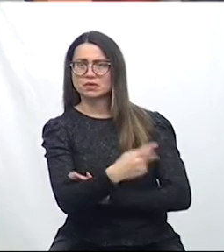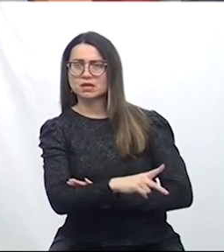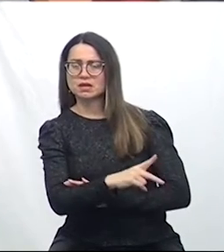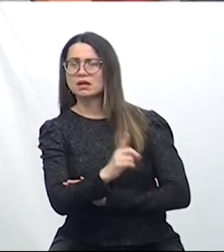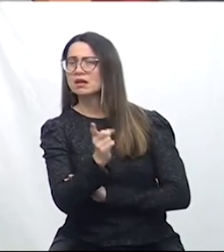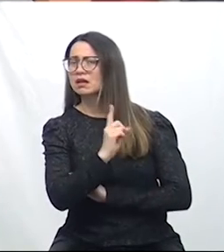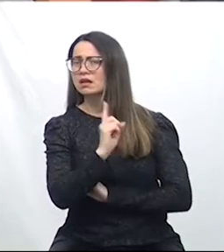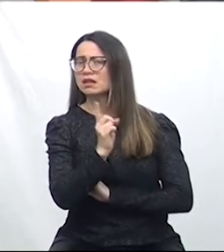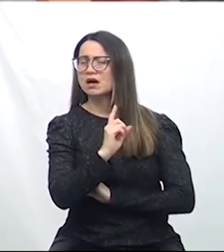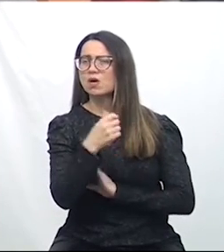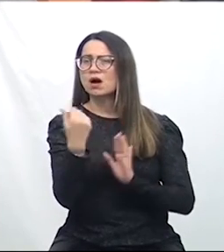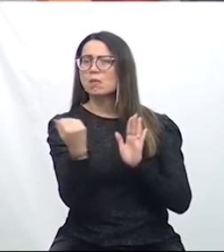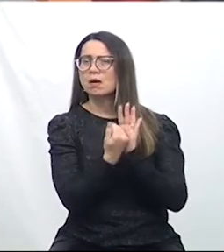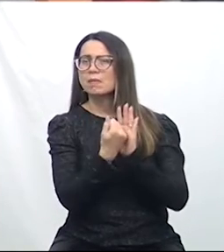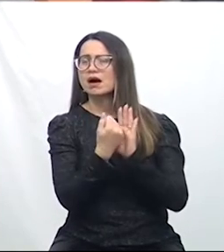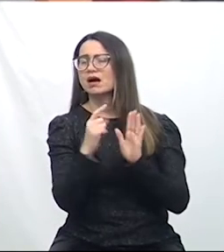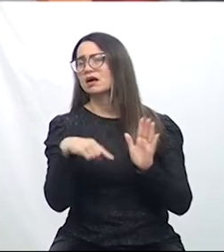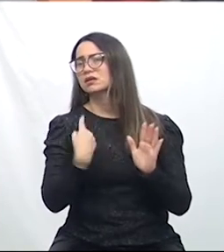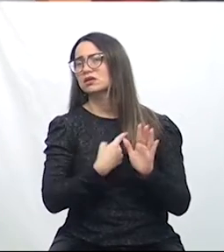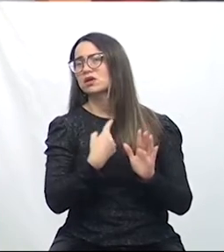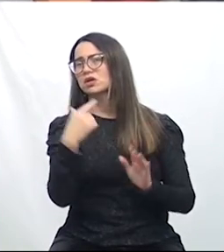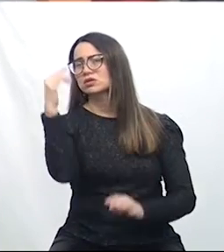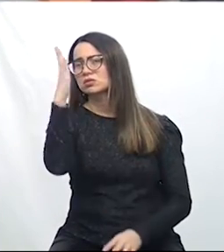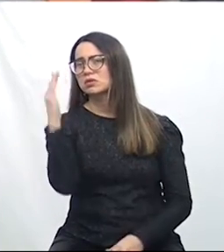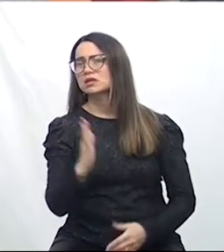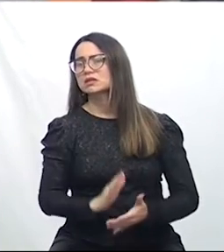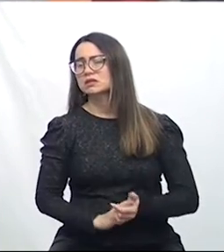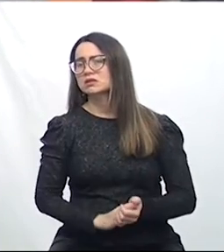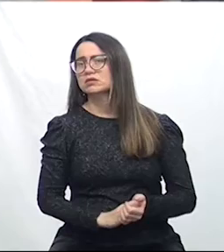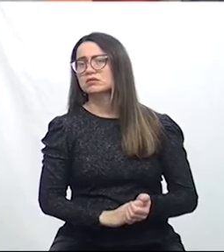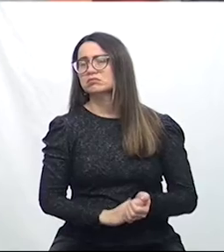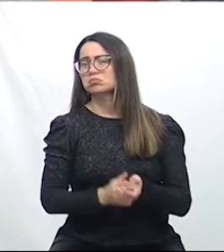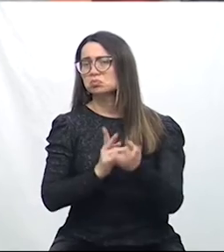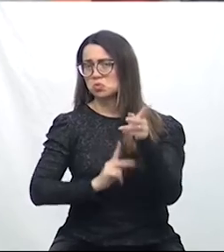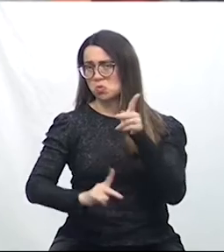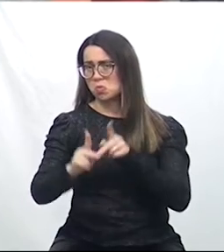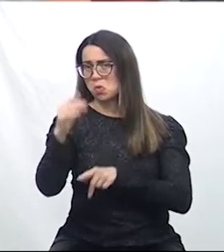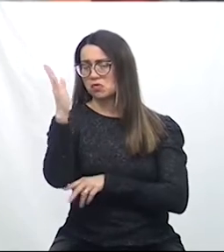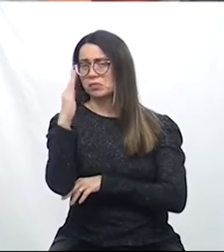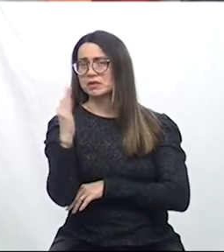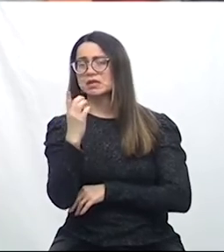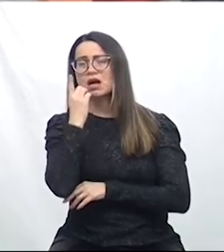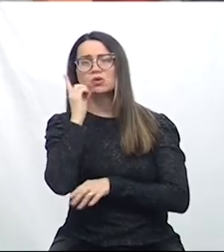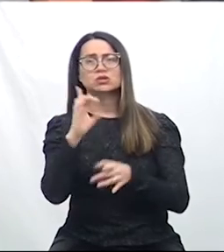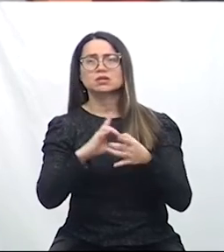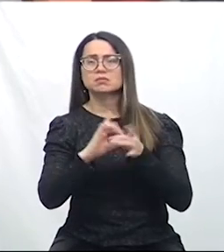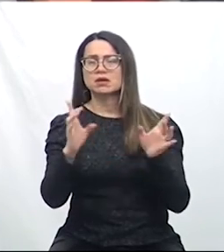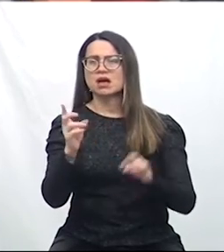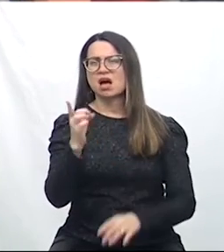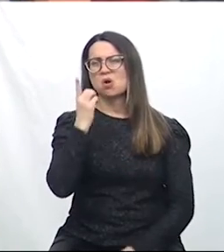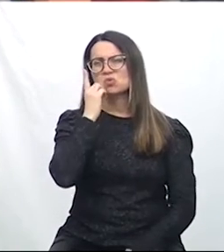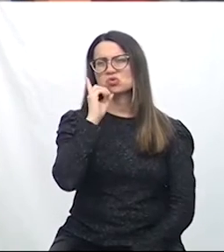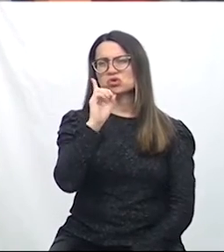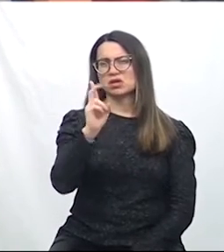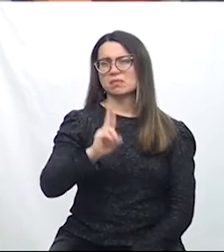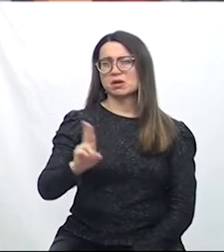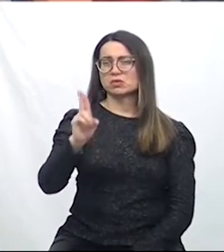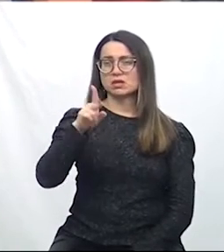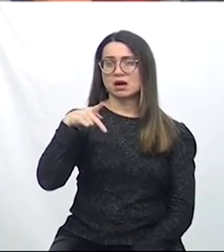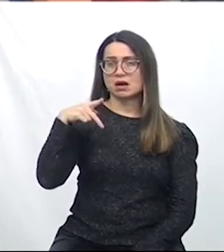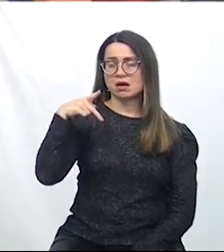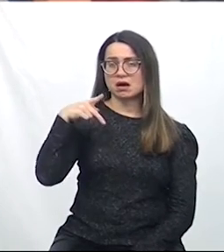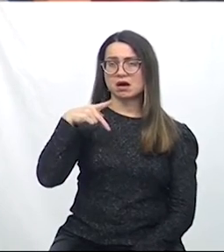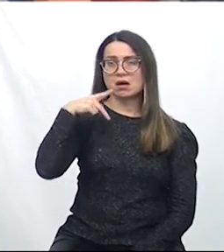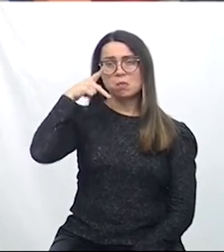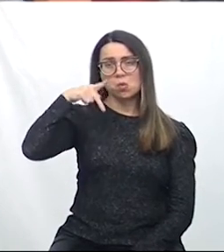nossa nação. É o dia da nossa nação, o dia da independência da nossa nação. Não é um dia para ser usado politicamente. Isso